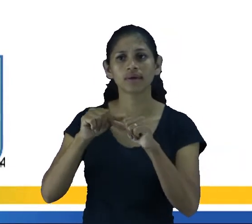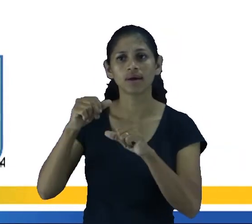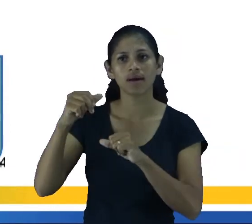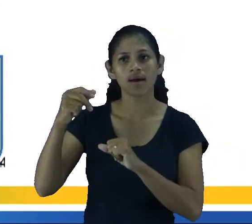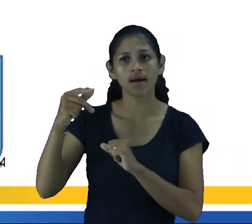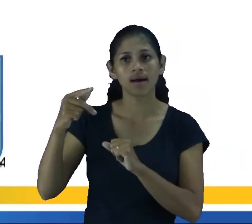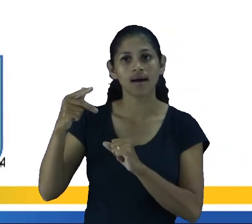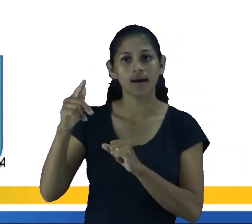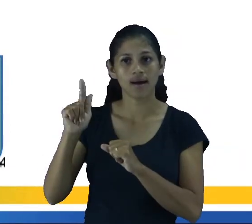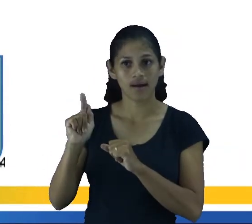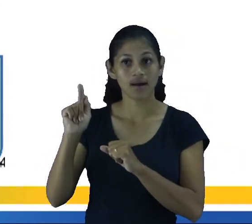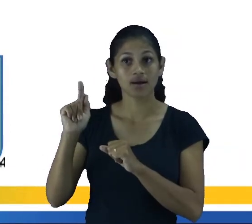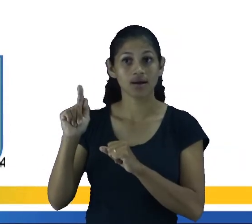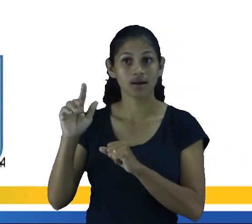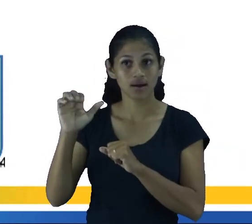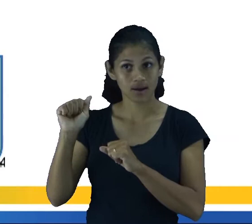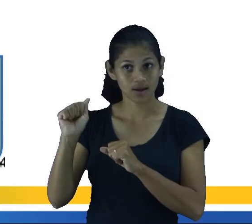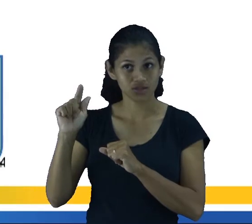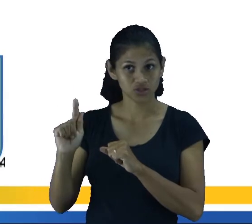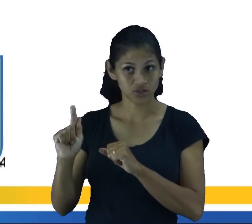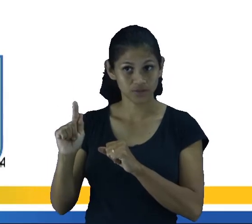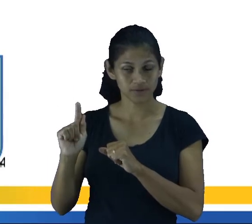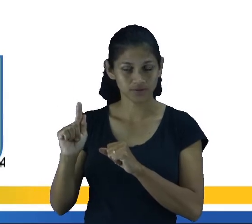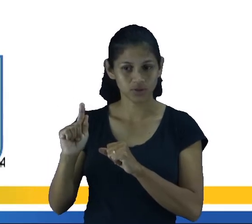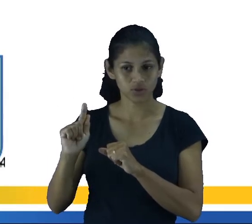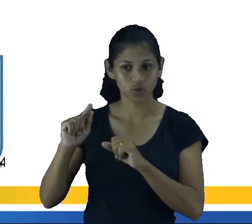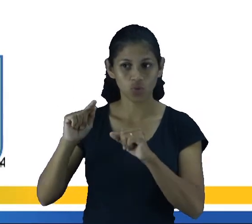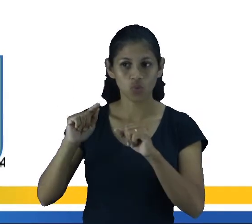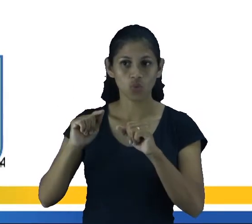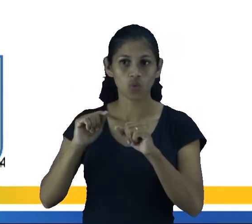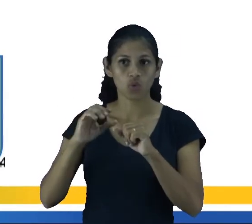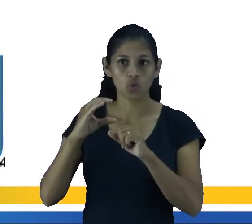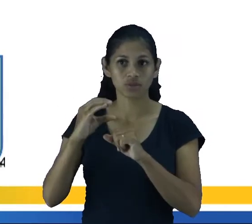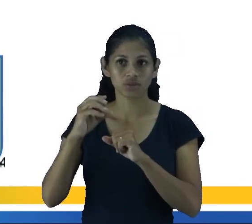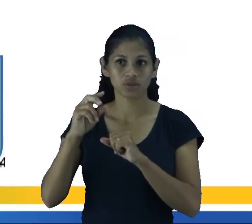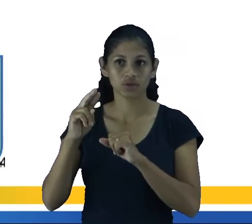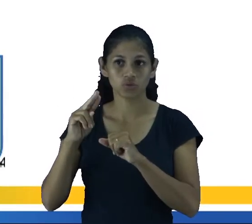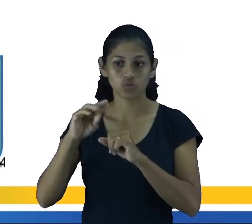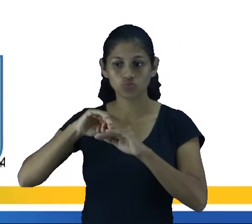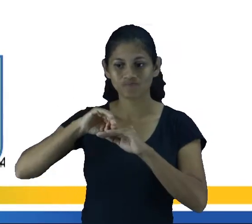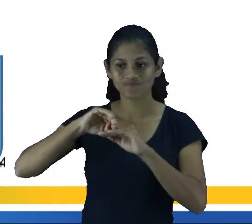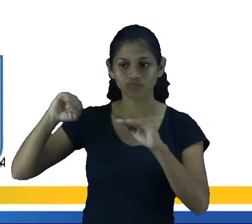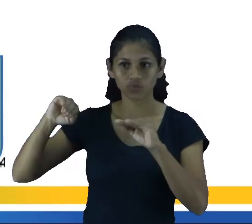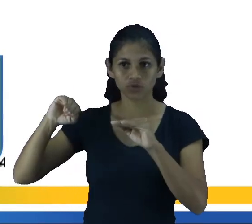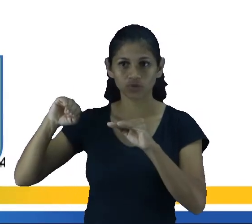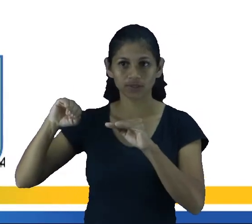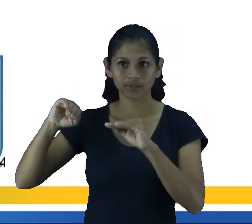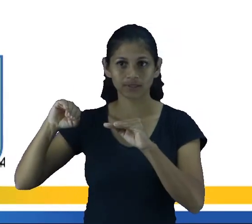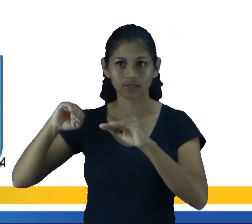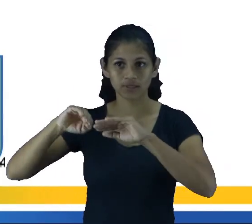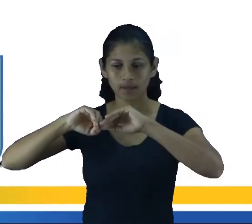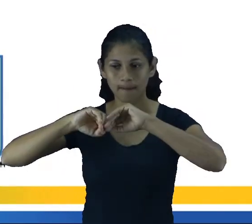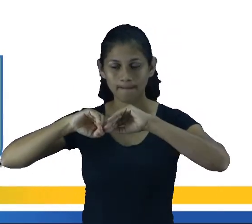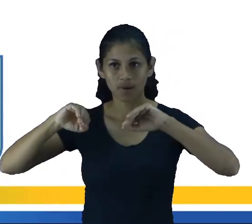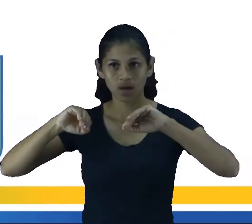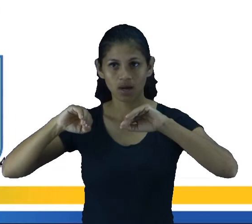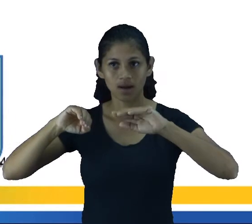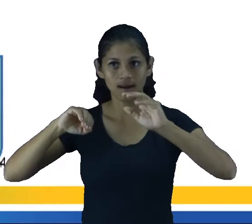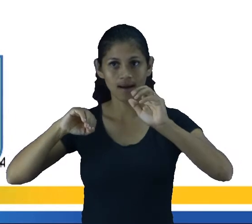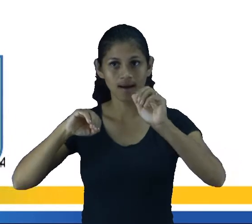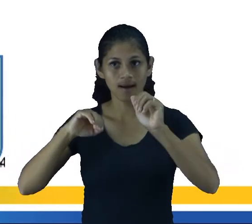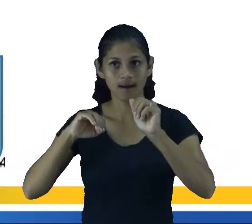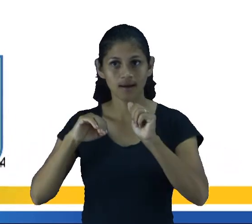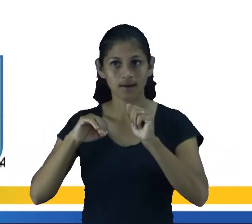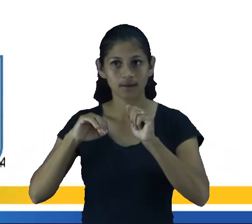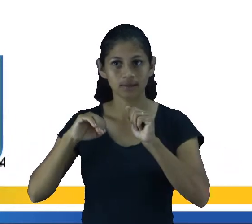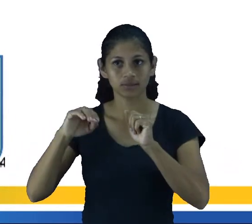Ag. Então, ele remove a prata, né, o Ag, e se liga no NO3. Então, aqui a gente vai ter a formação